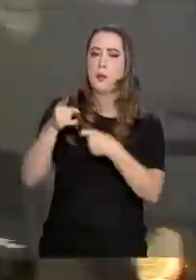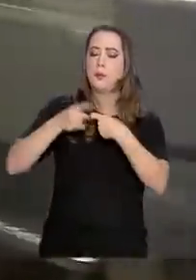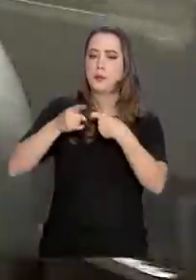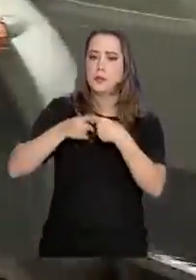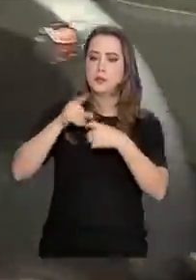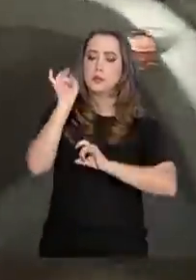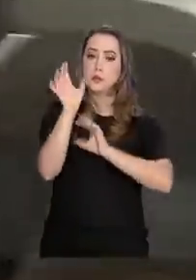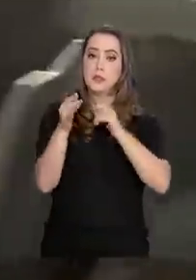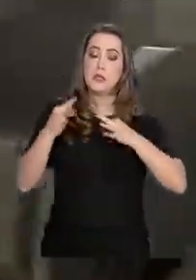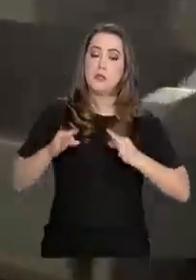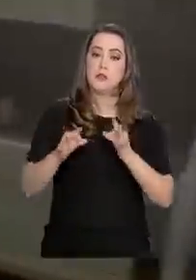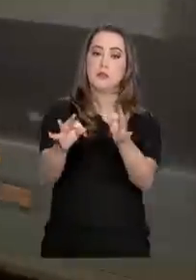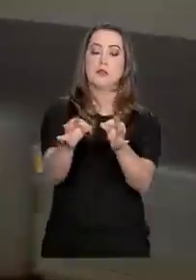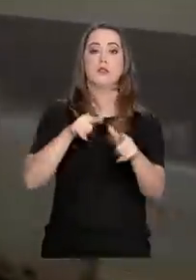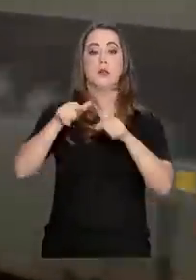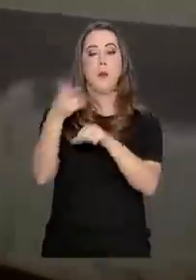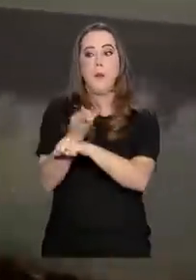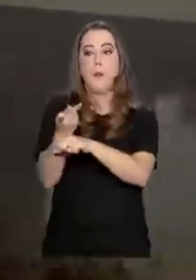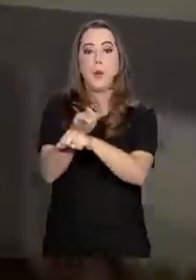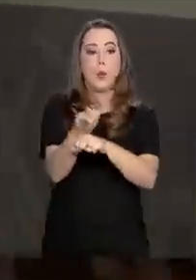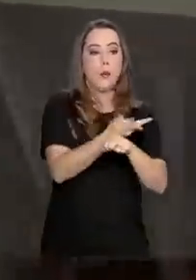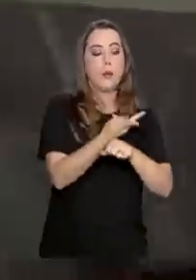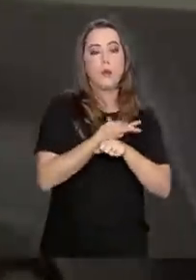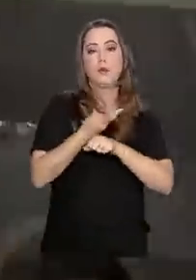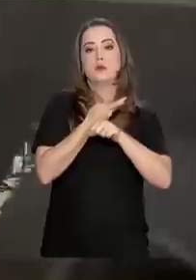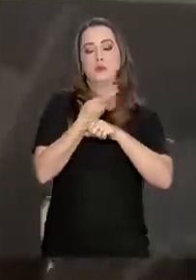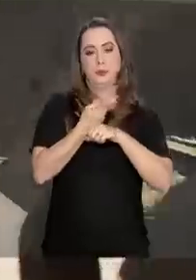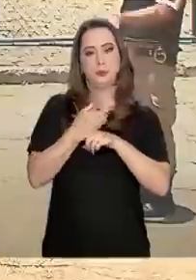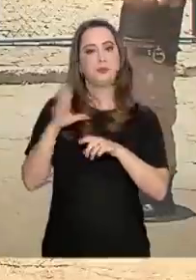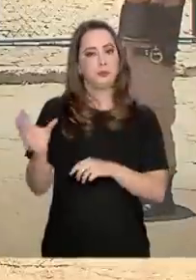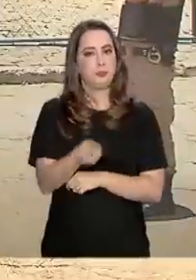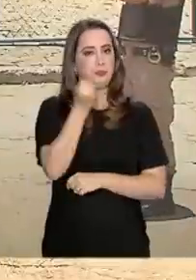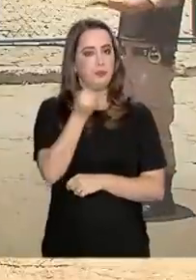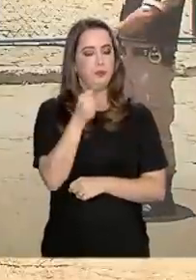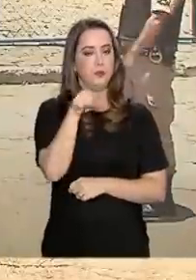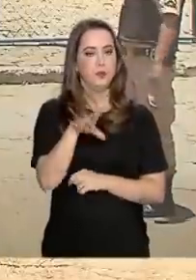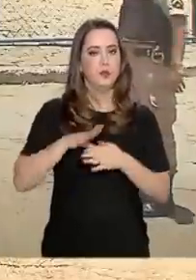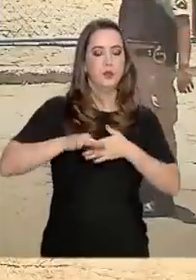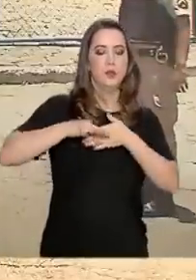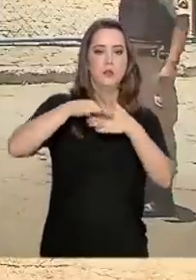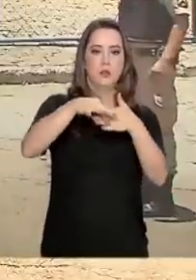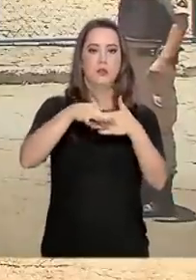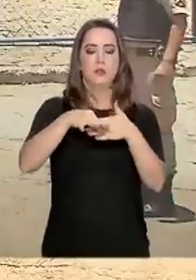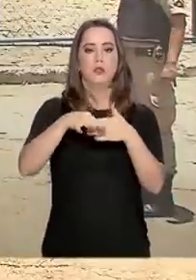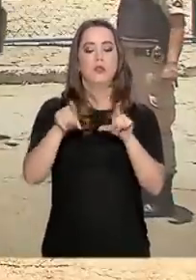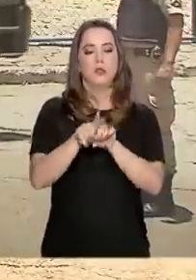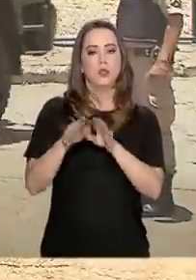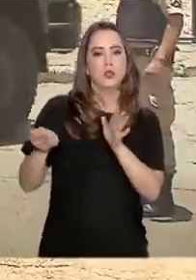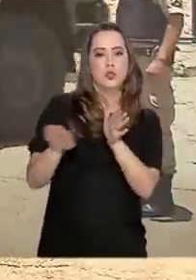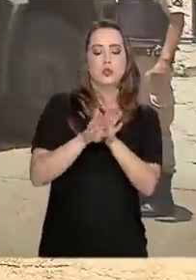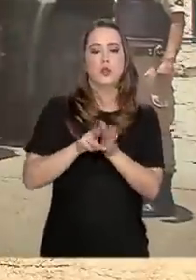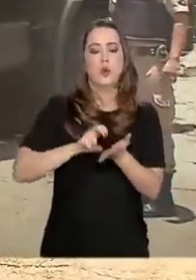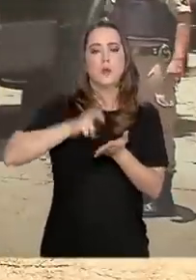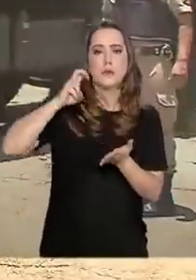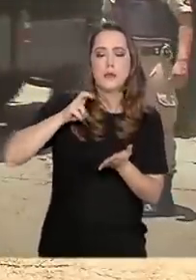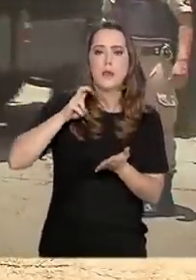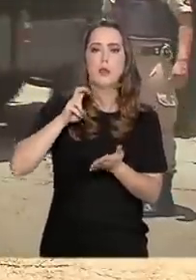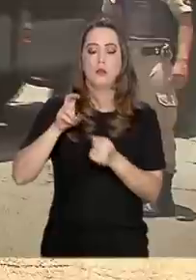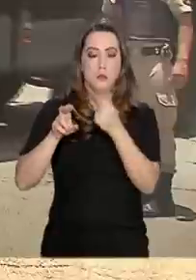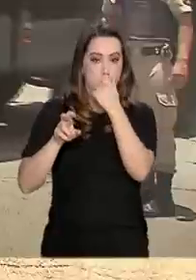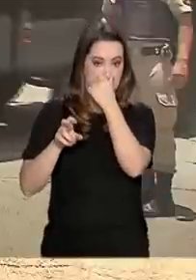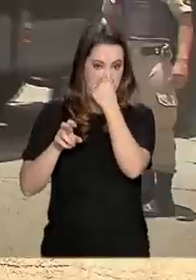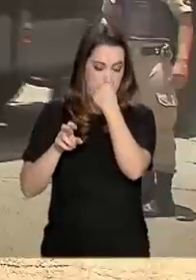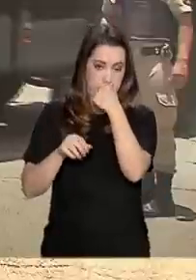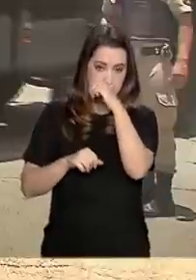em tecnologias e em operações de busca e salvamento. Já o comandante dessa equipe, o coronel Golan, chegou aqui bem cedo, no início da manhã, para